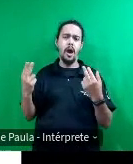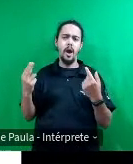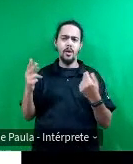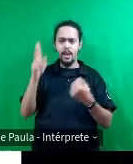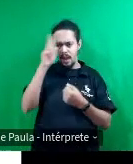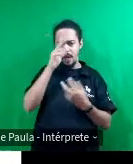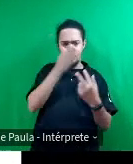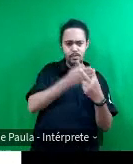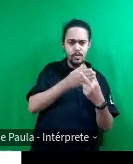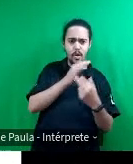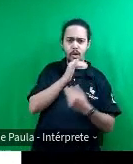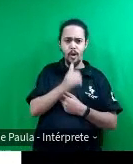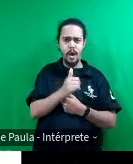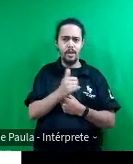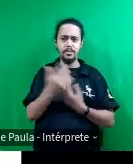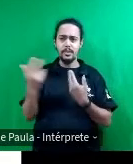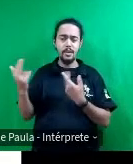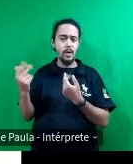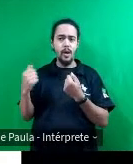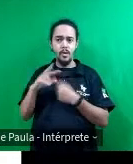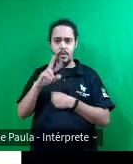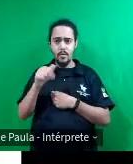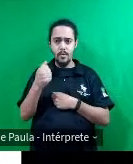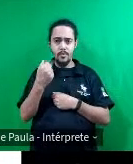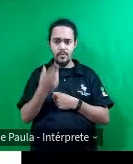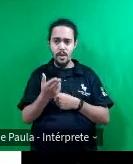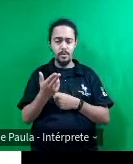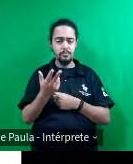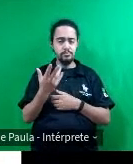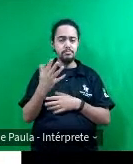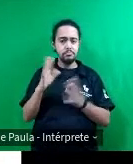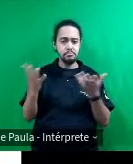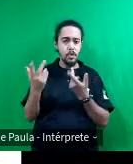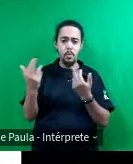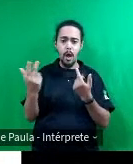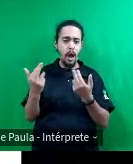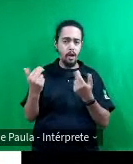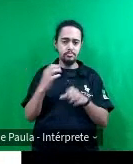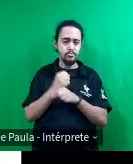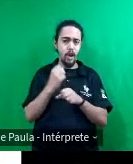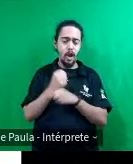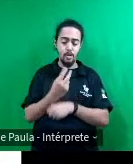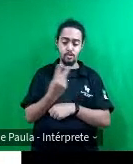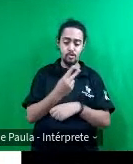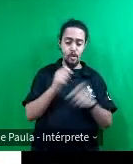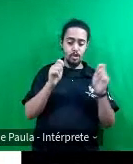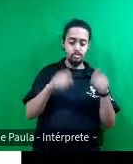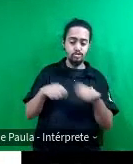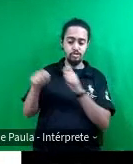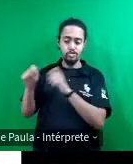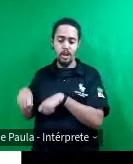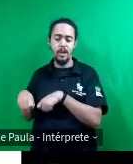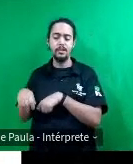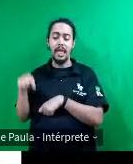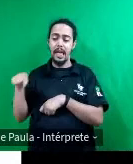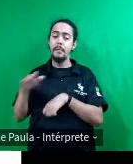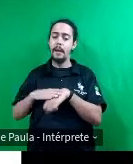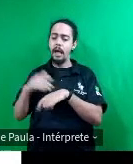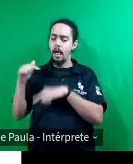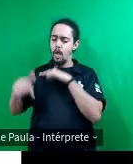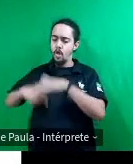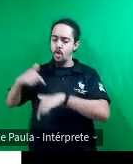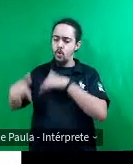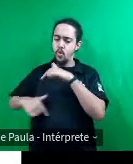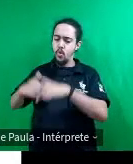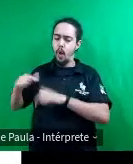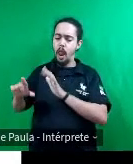divisor de corrente. Viu? Tive aqui nos mesmos 2 amperes. Deu um pouco mais de trabalho? Com certeza, né? Eu tive que calcular